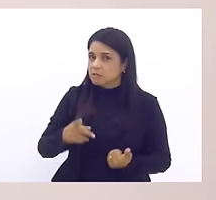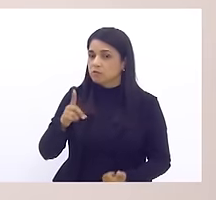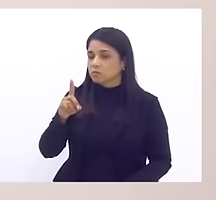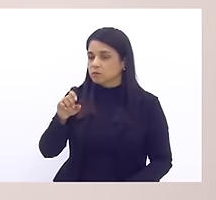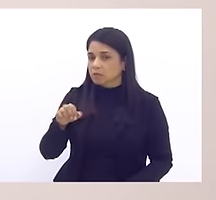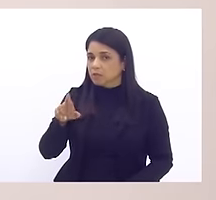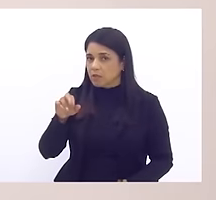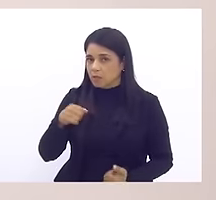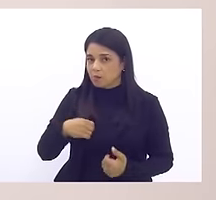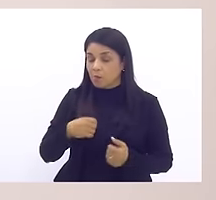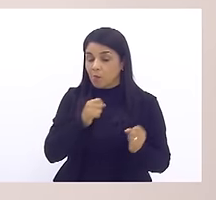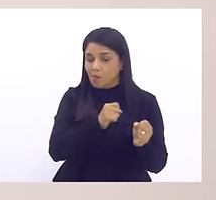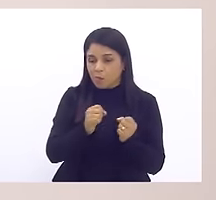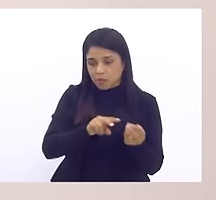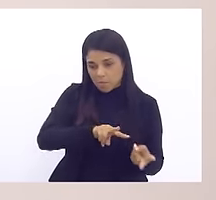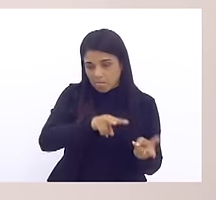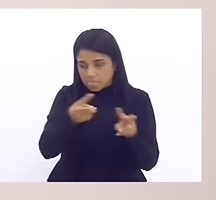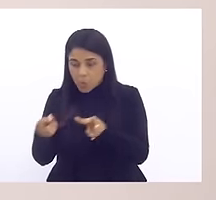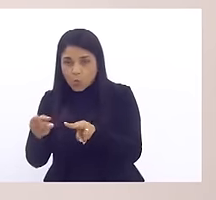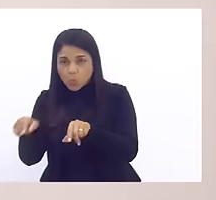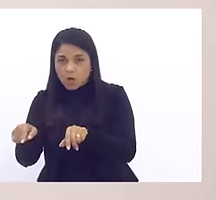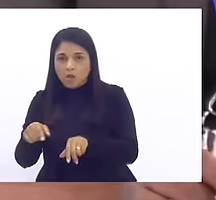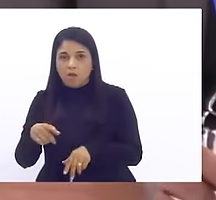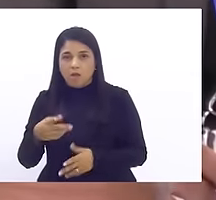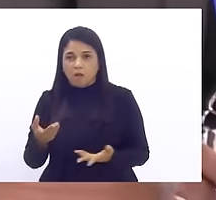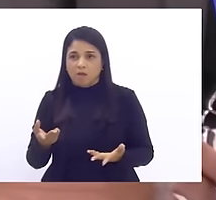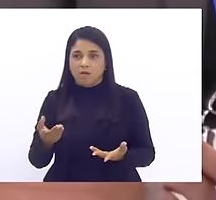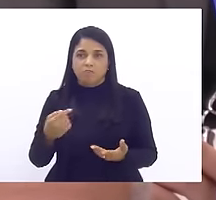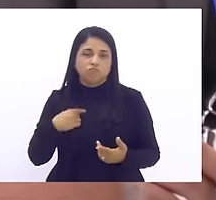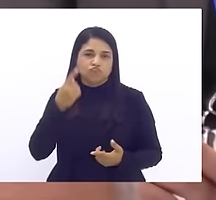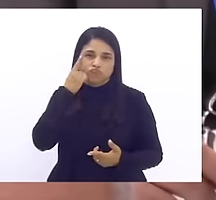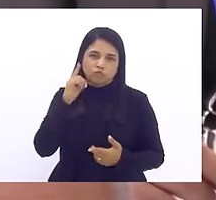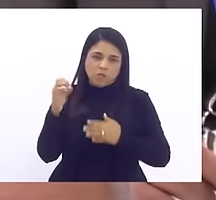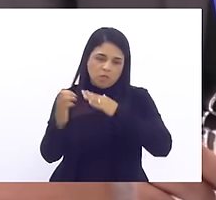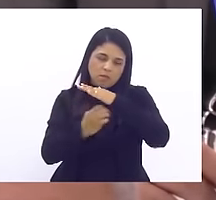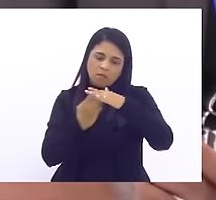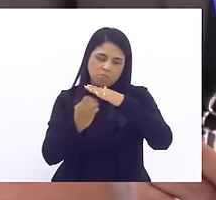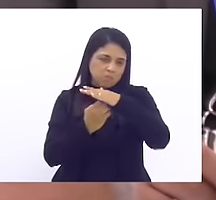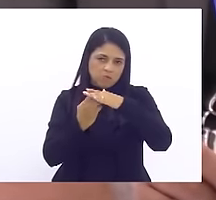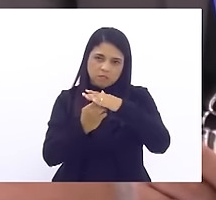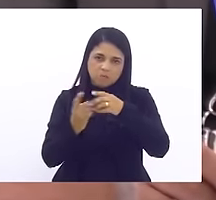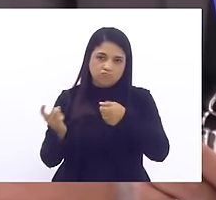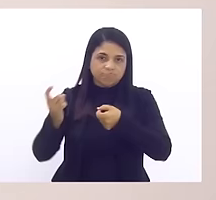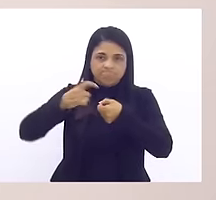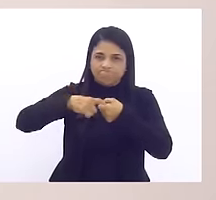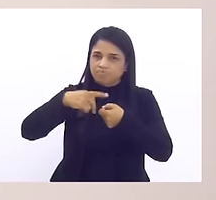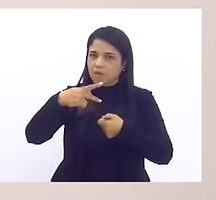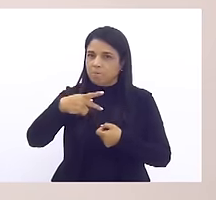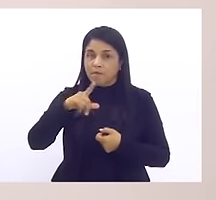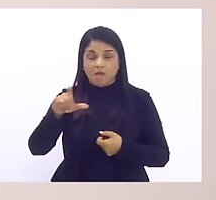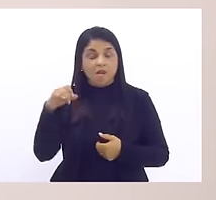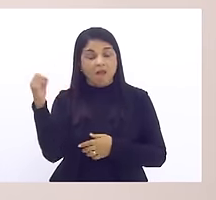e não sabe quem são as terceirizadas eu não sei quem são as empresas que prestam serviços